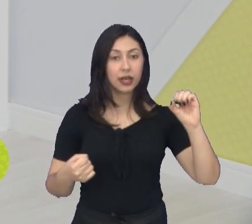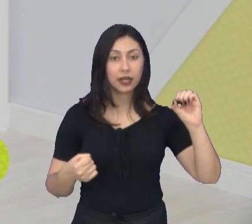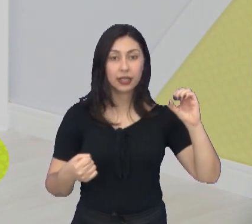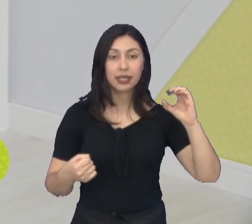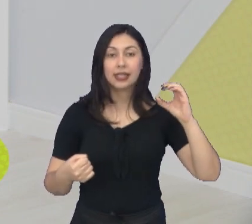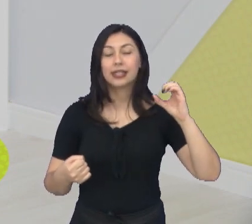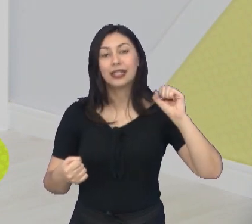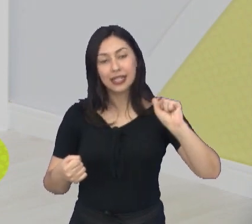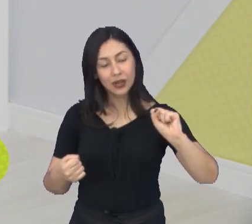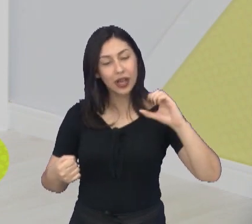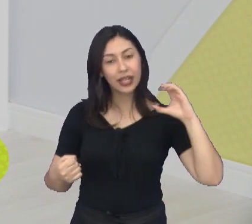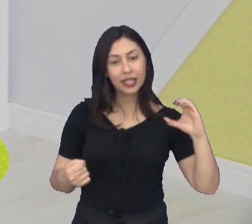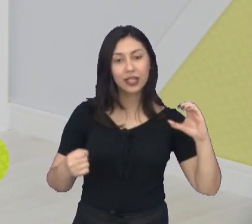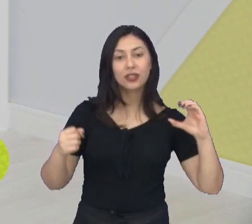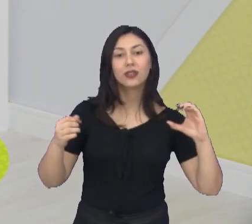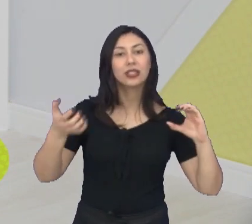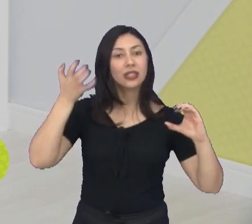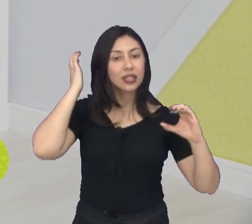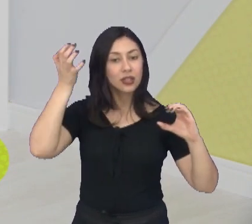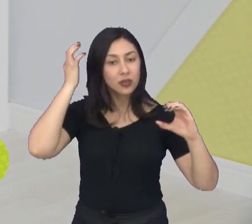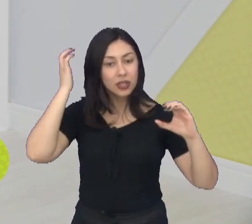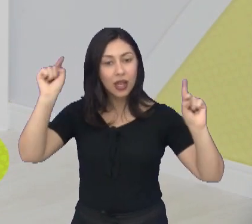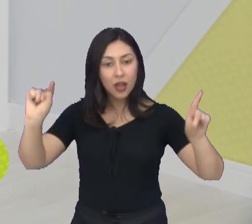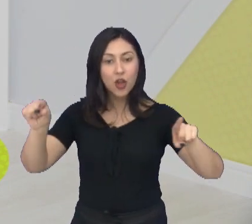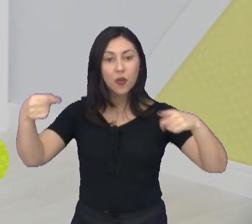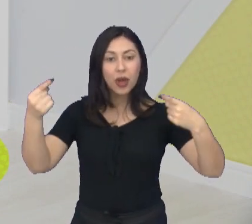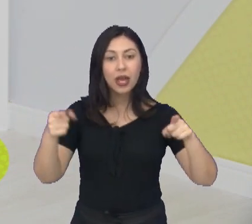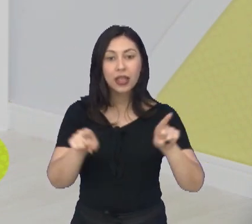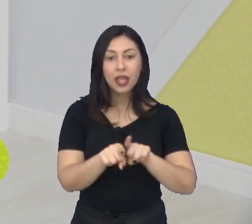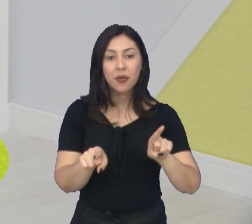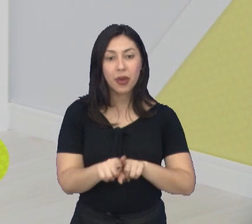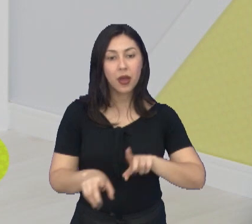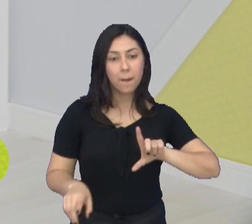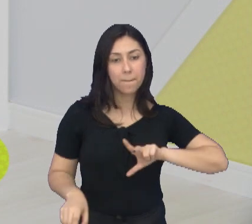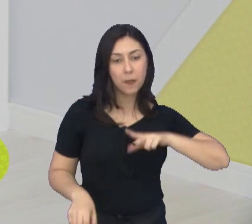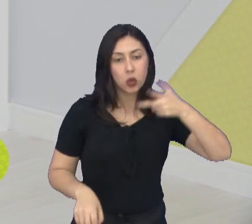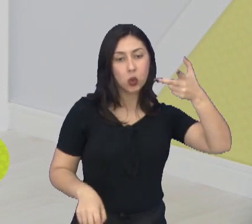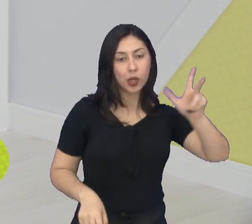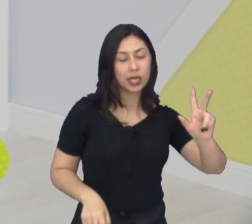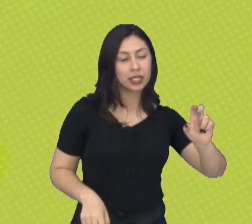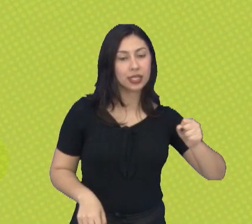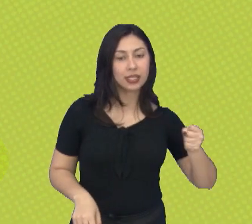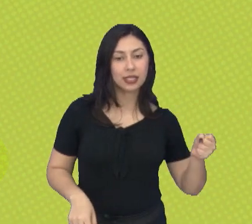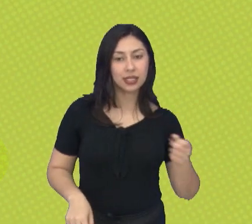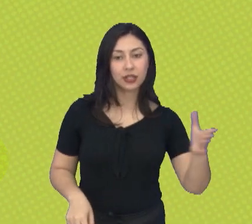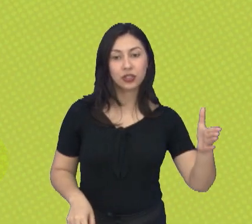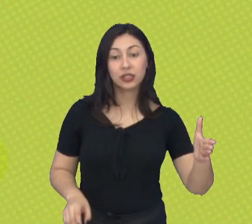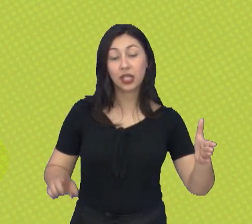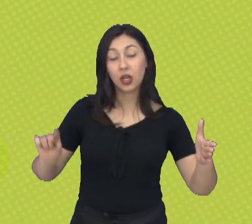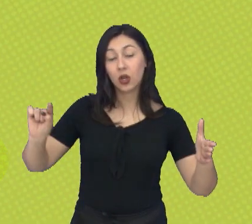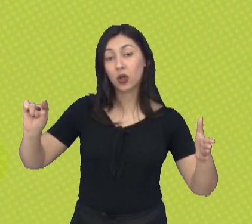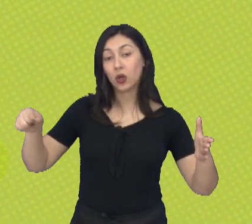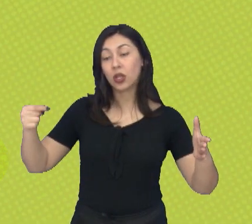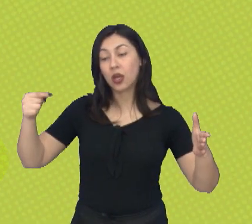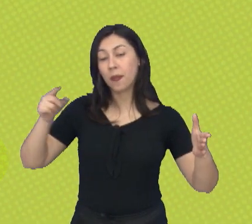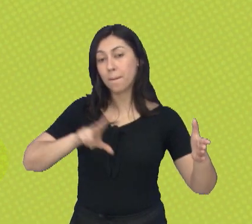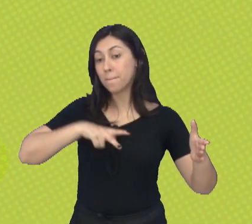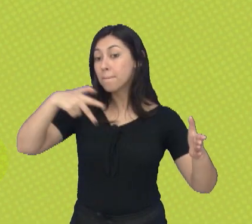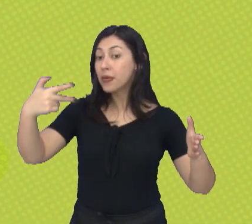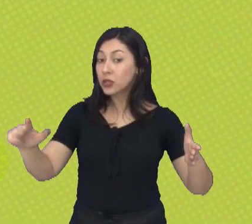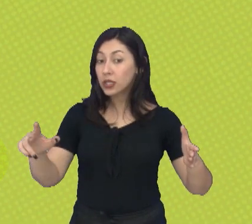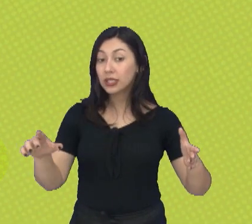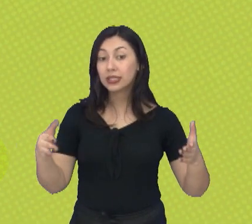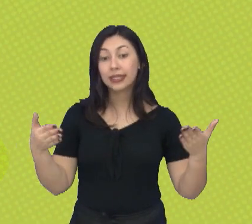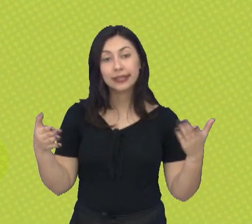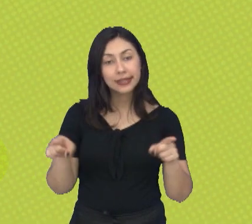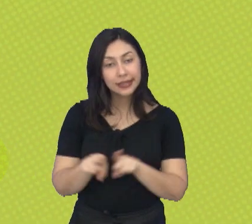sábado tem Portuguesa e Santista e Portuguesa, esse jogo interessa muito pro São José, um empatezinho aqui, uma vitória da Portuguesa e Santista, seria bom pro São José. E o São